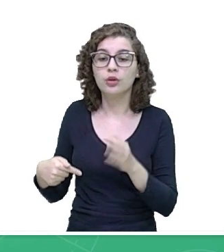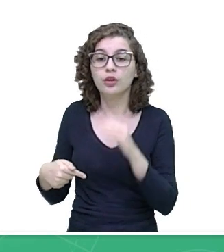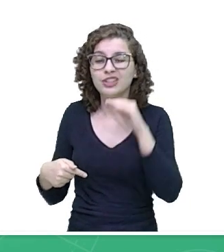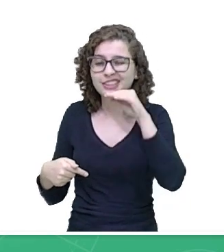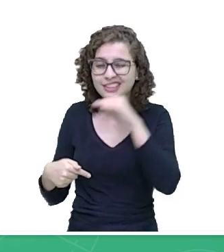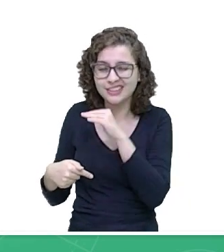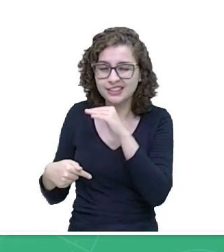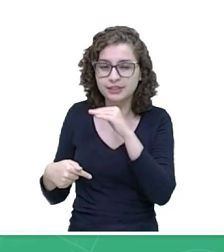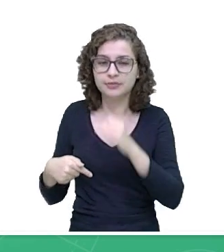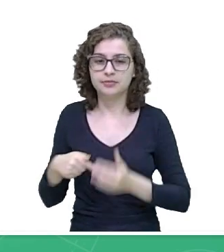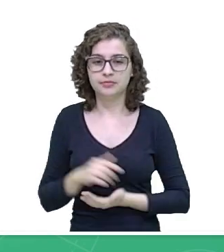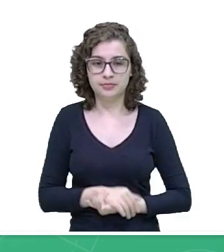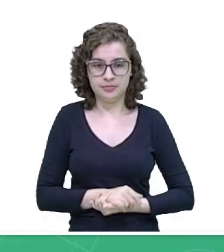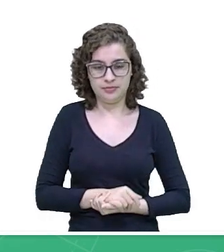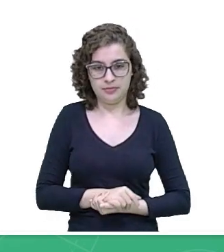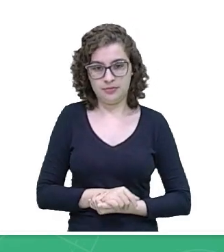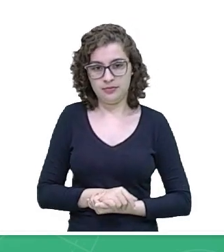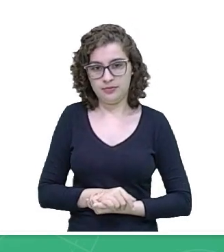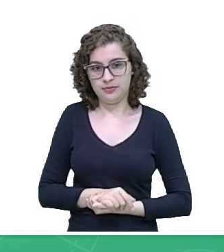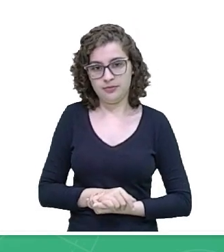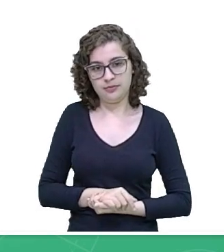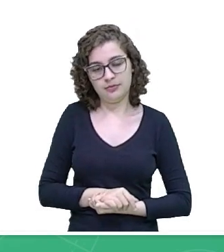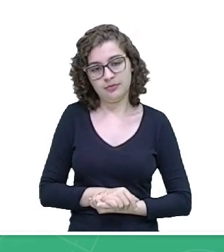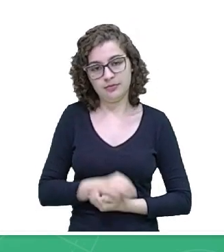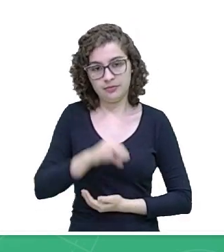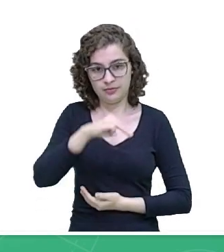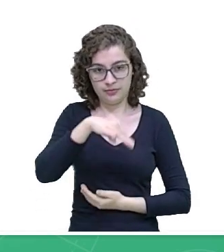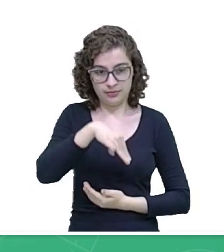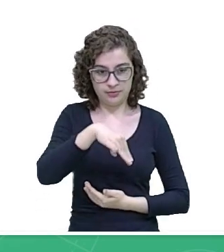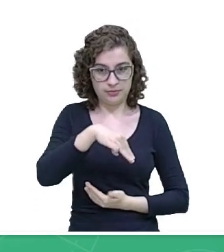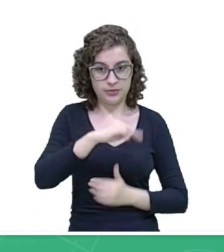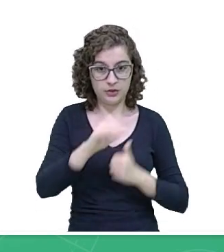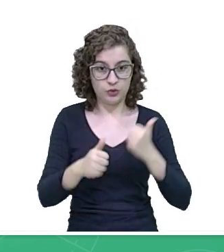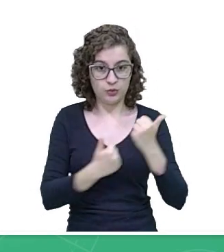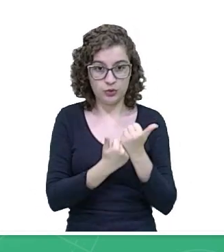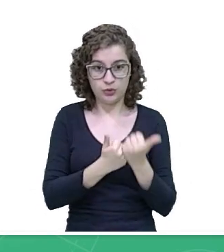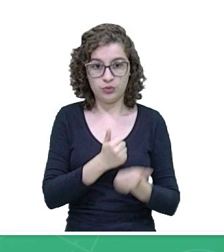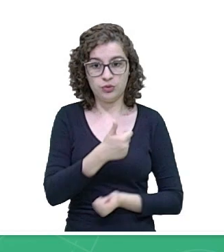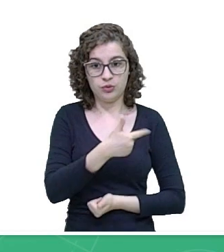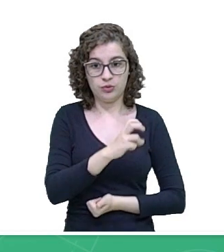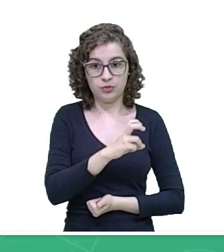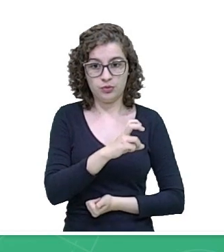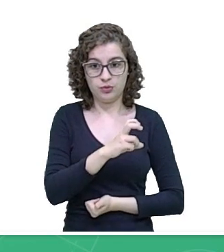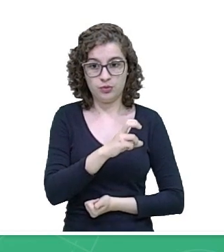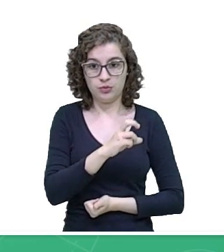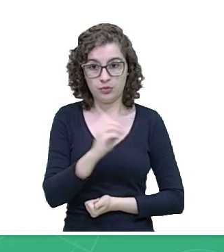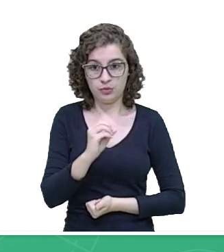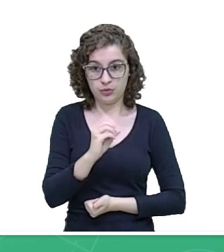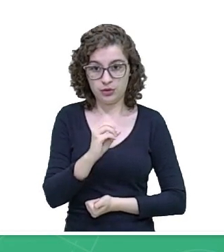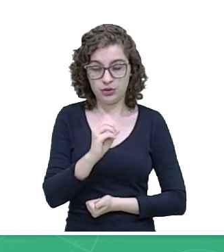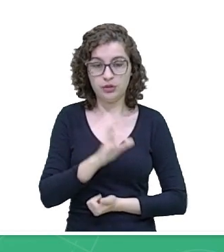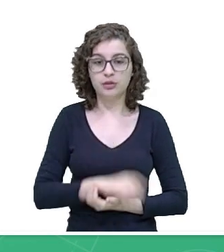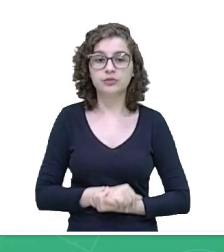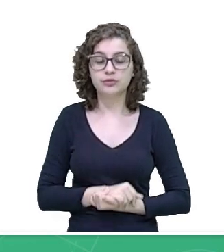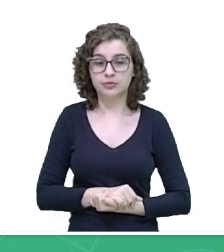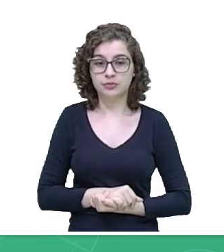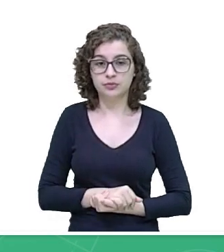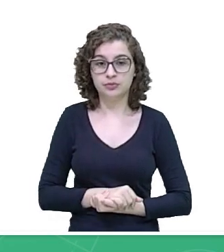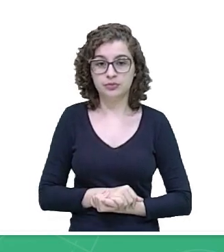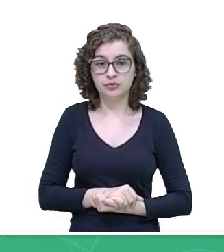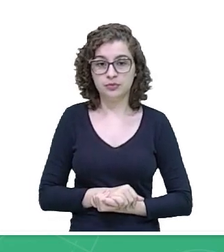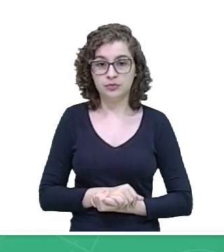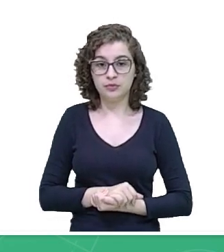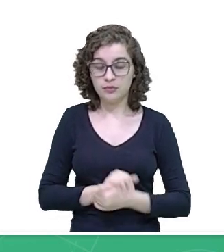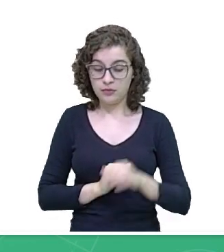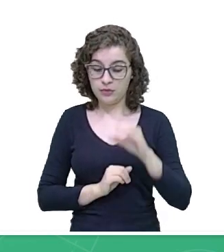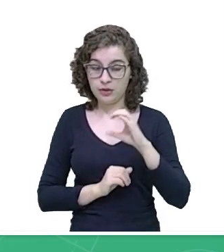ó. No lugar do M, eu coloquei o 500, que foi o valor da massa informado no enunciado do exercício. No